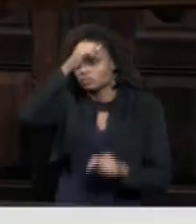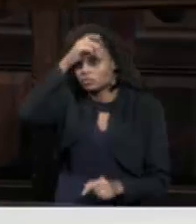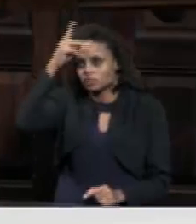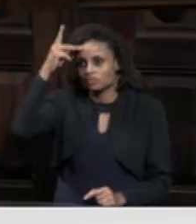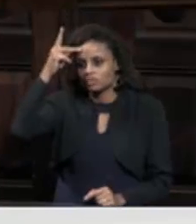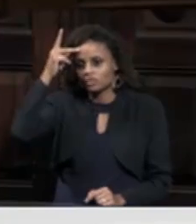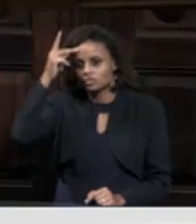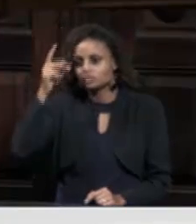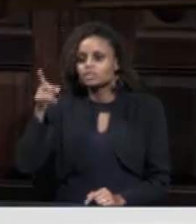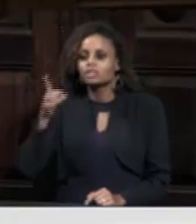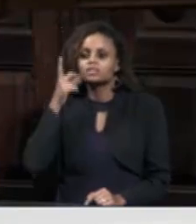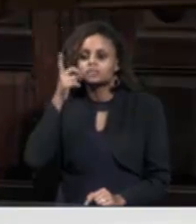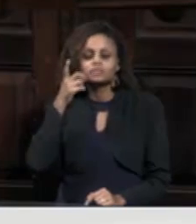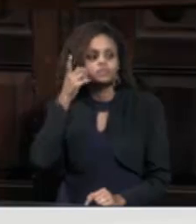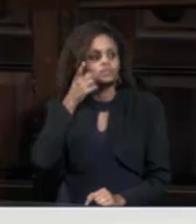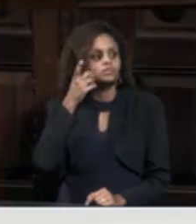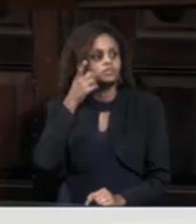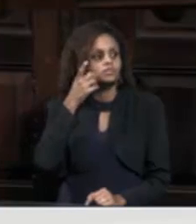deputada